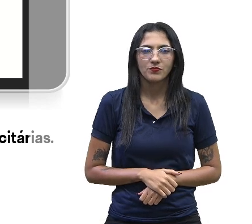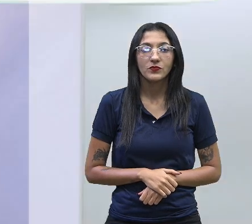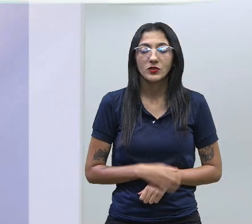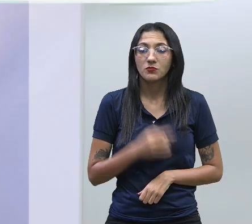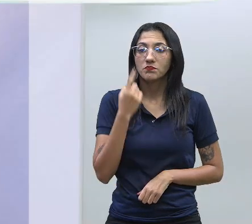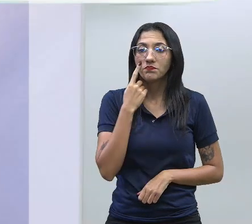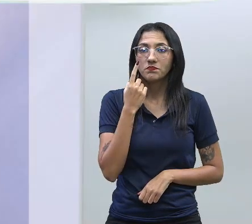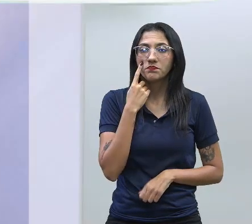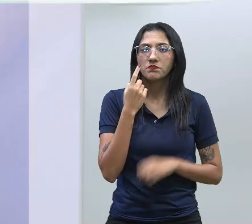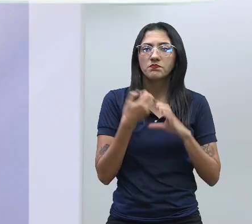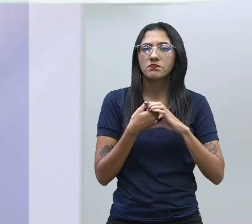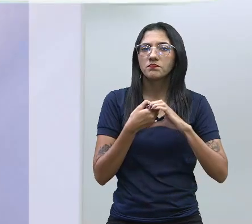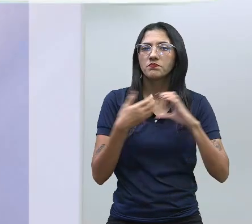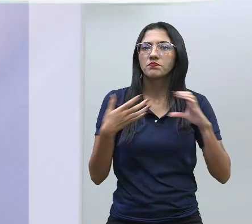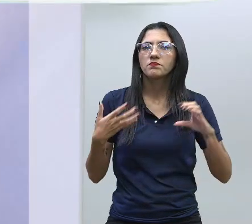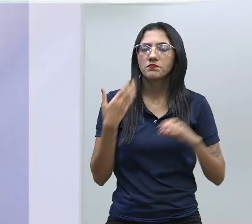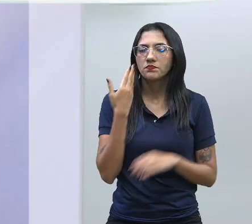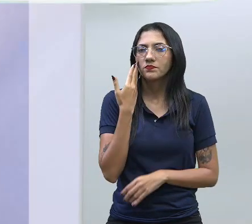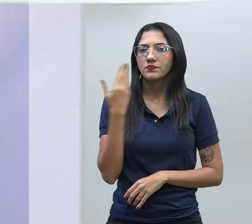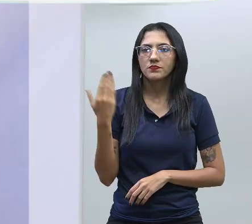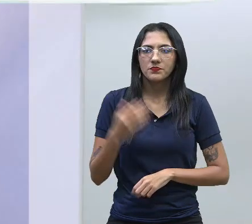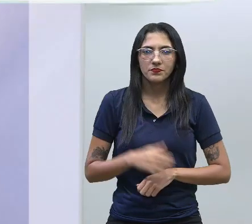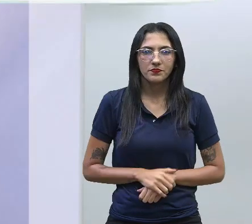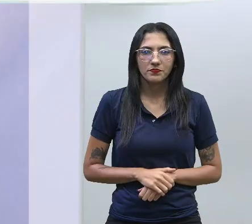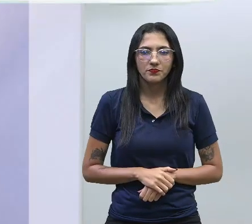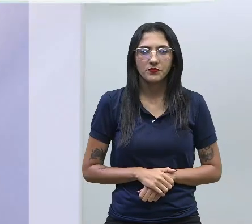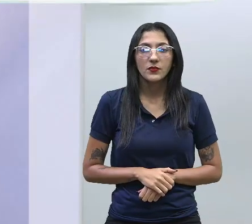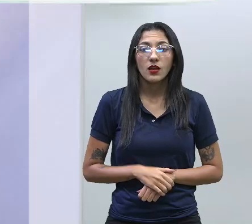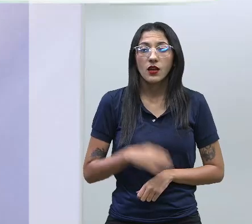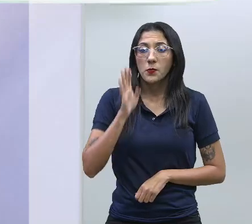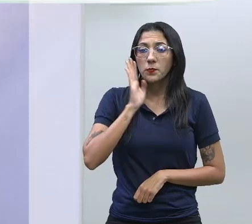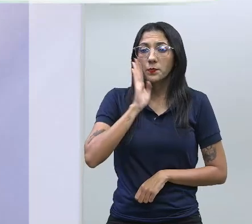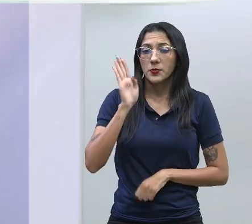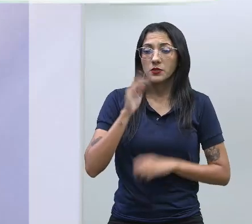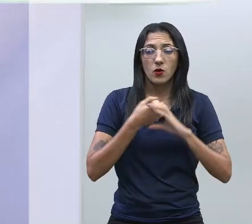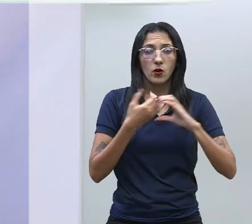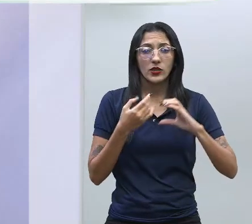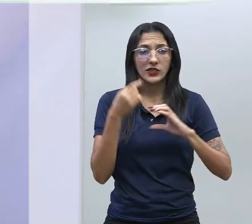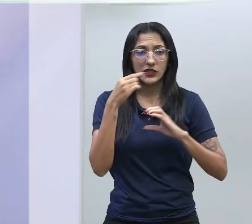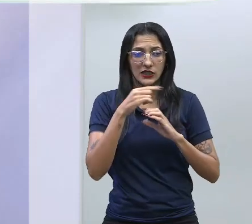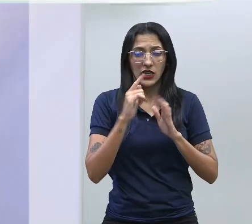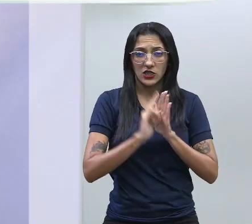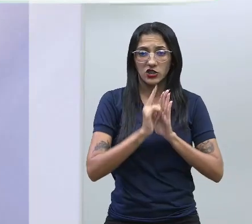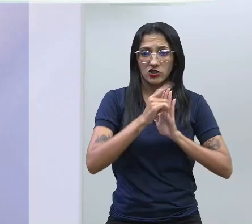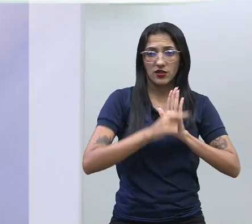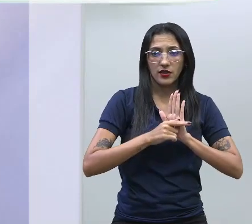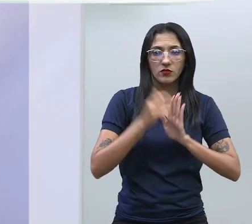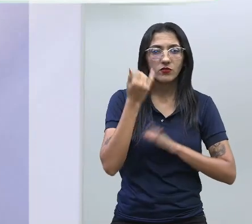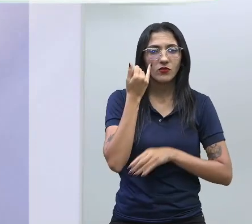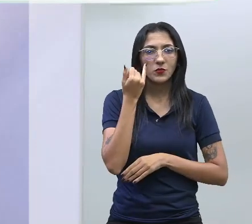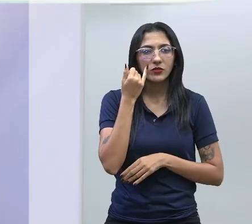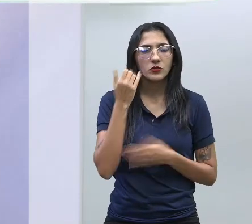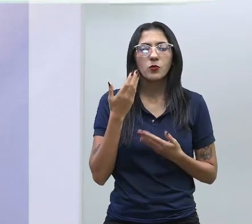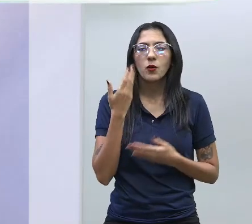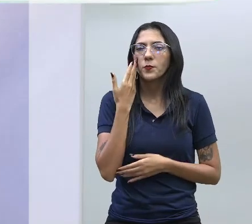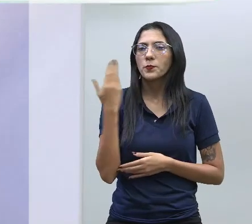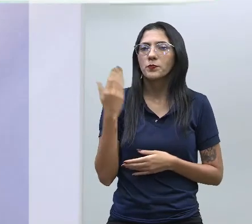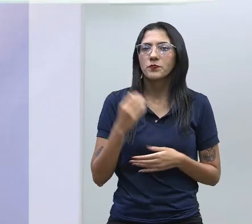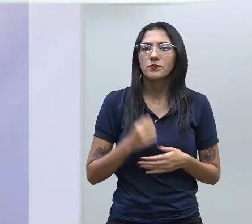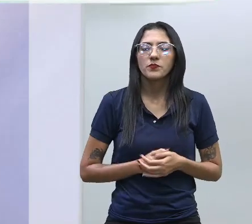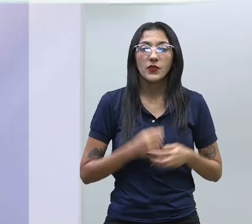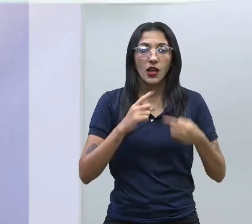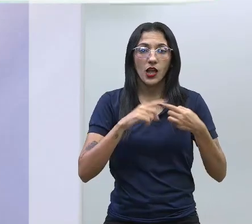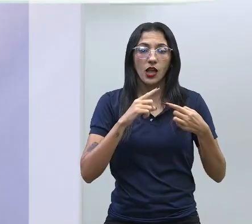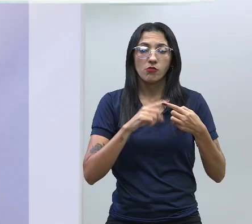da notícia. As principais características do gênero textual notícia são: texto de